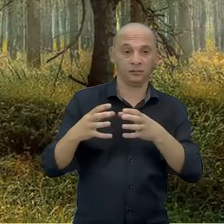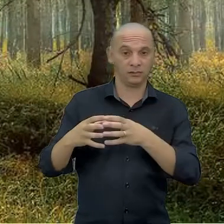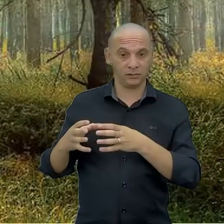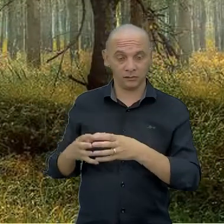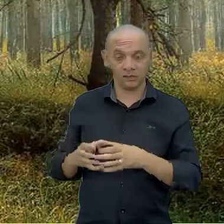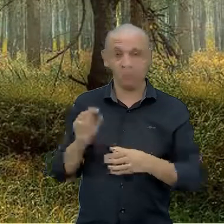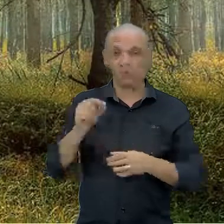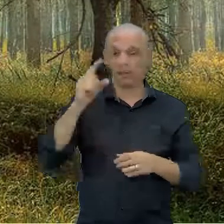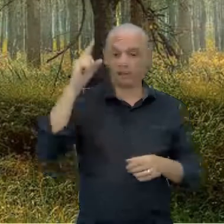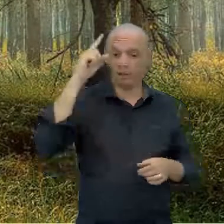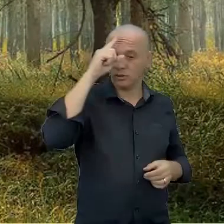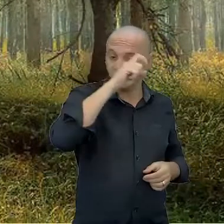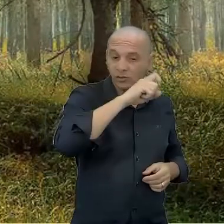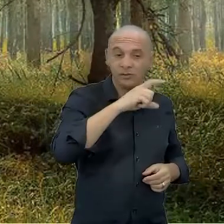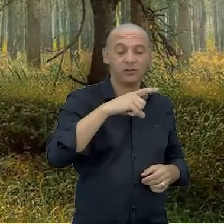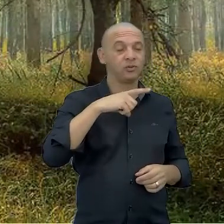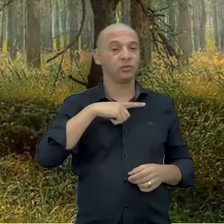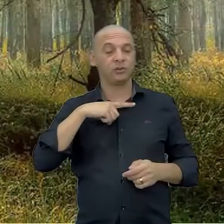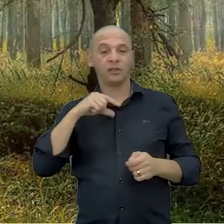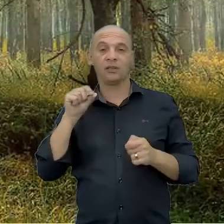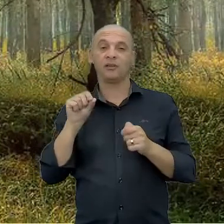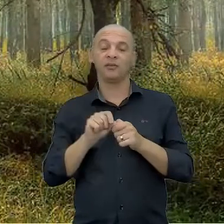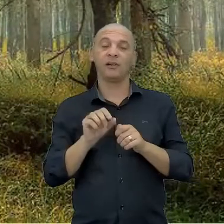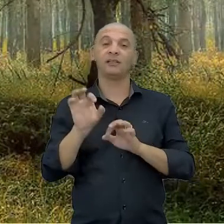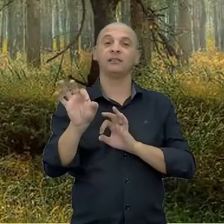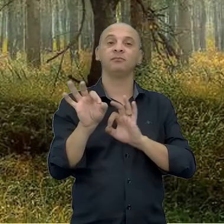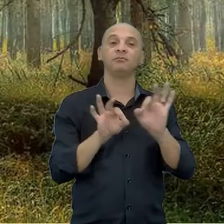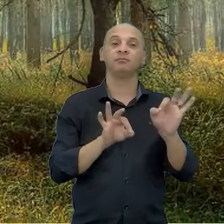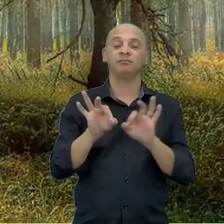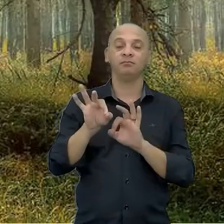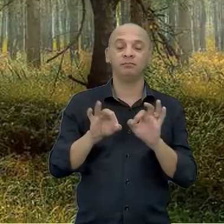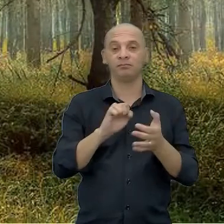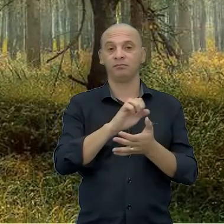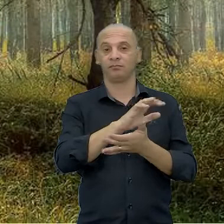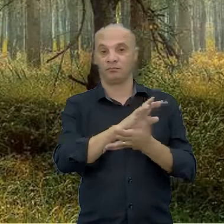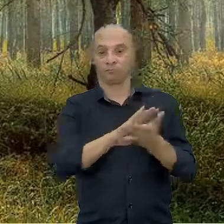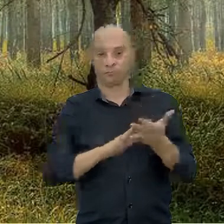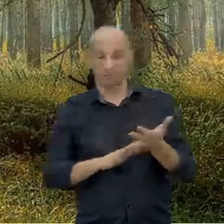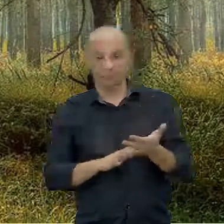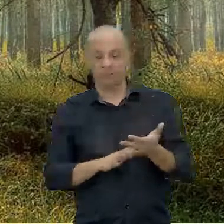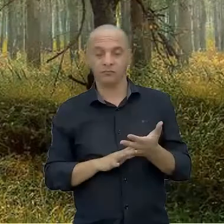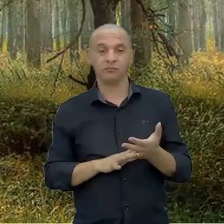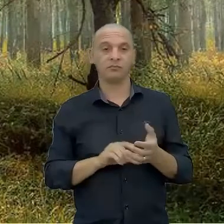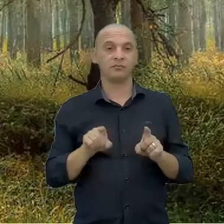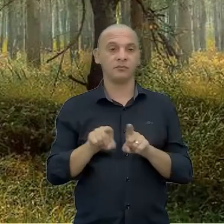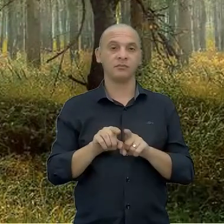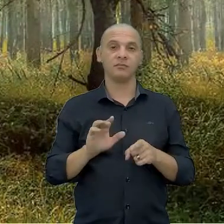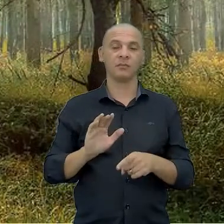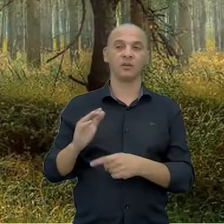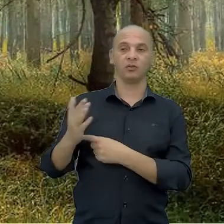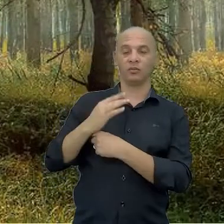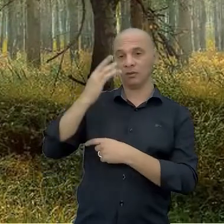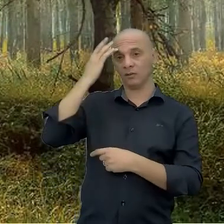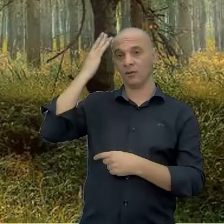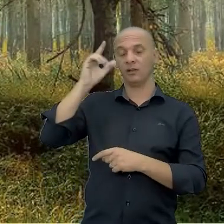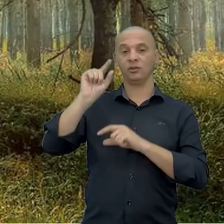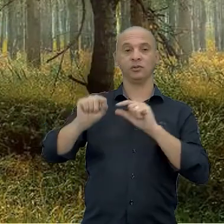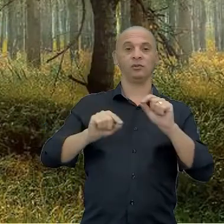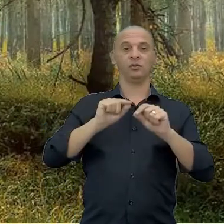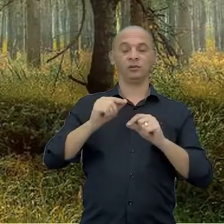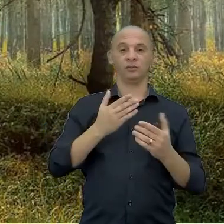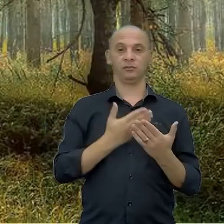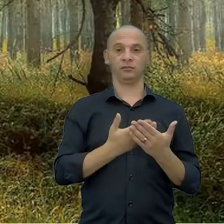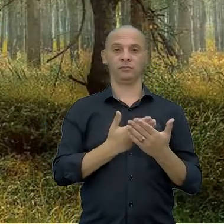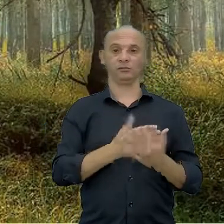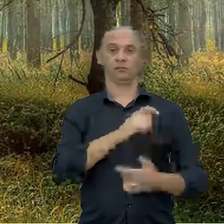das dificuldades encontradas para a realização das atividades e dos facilitadores que os estudantes